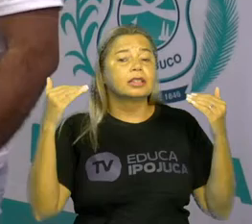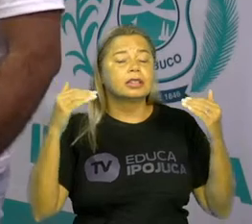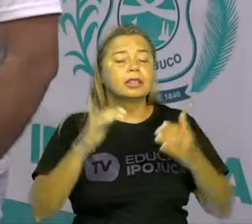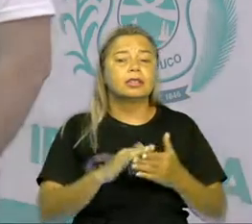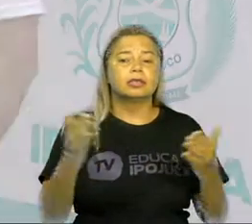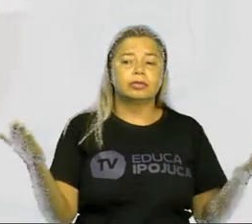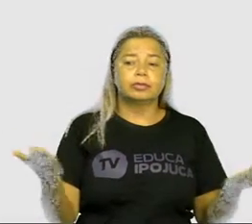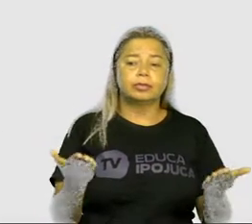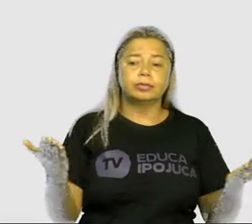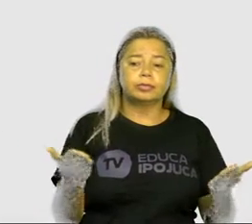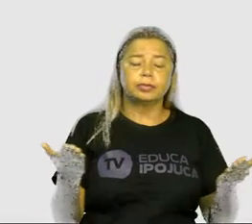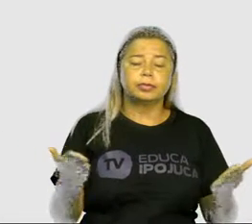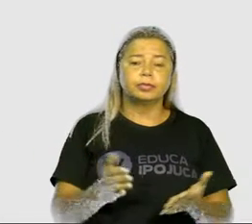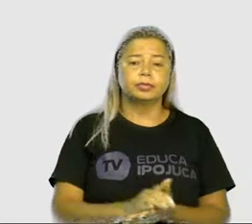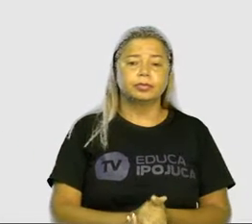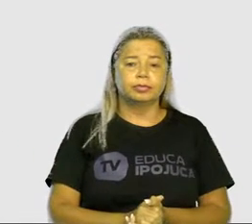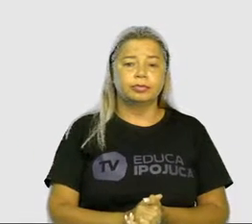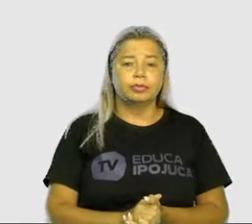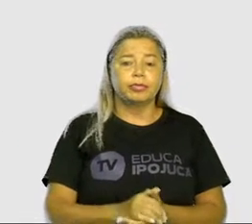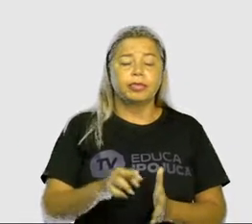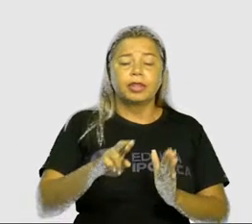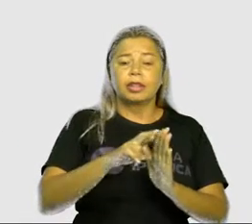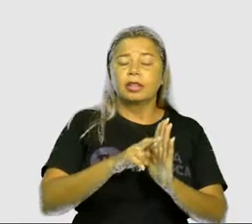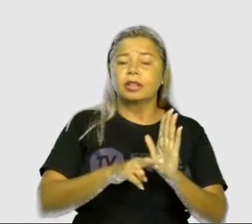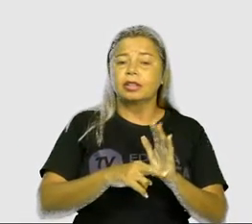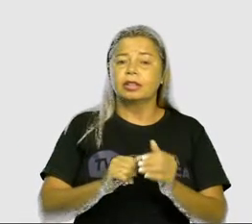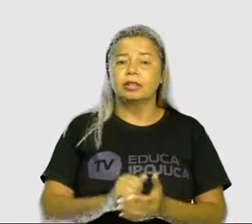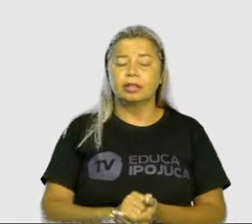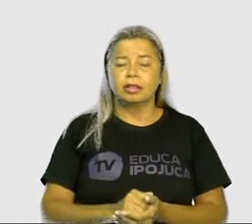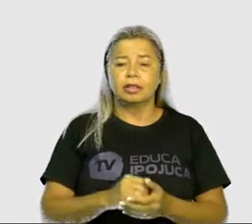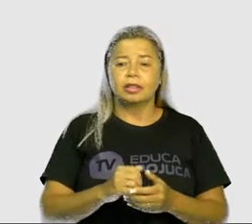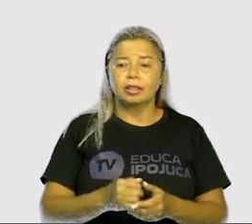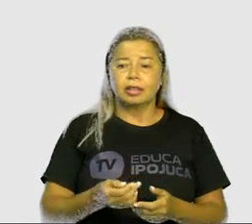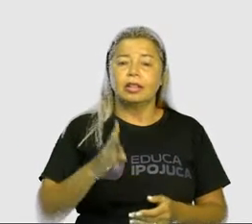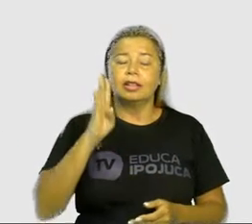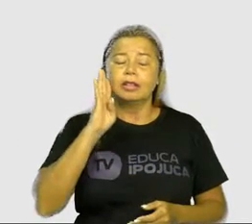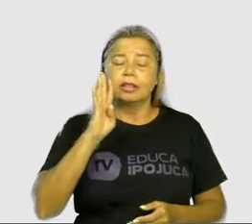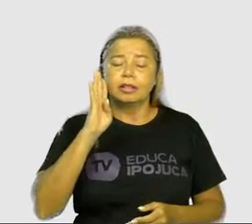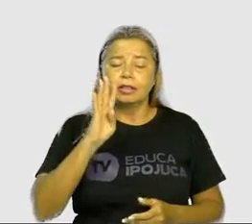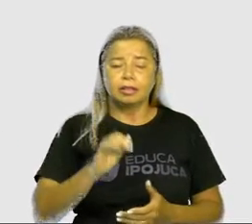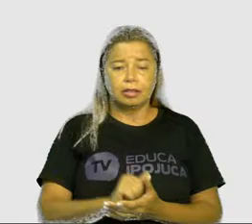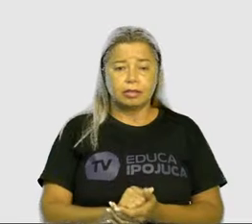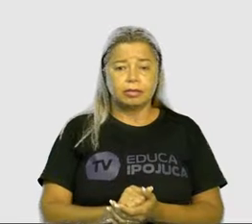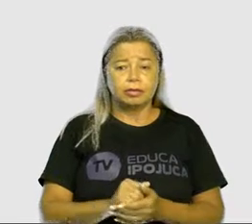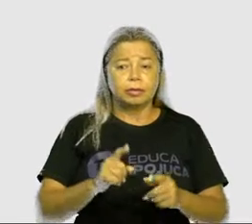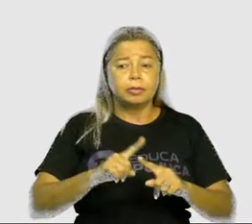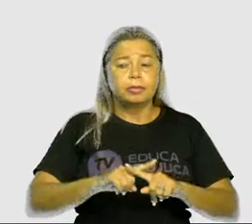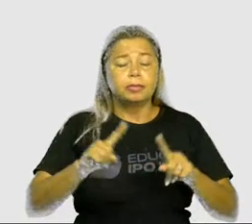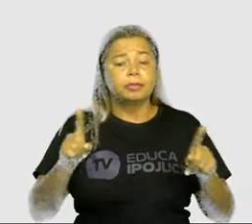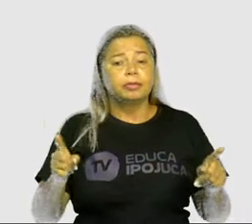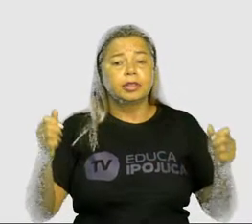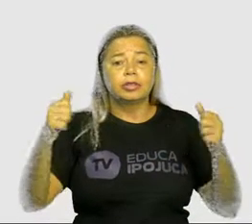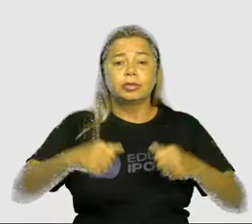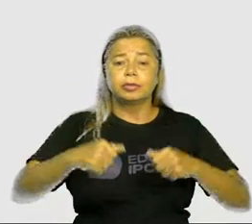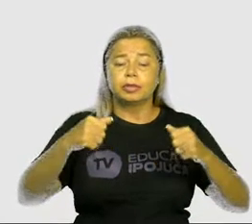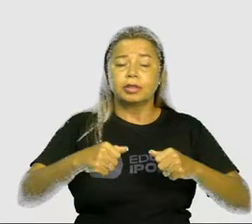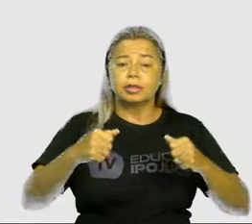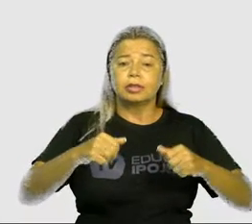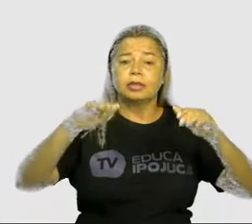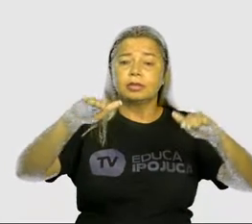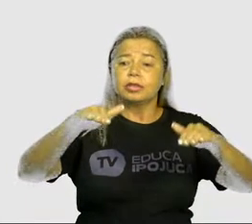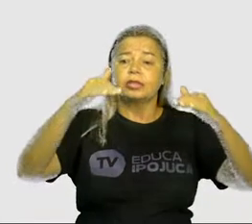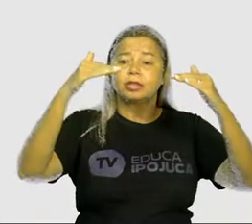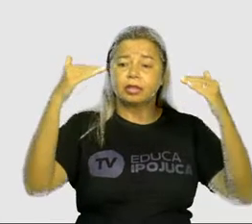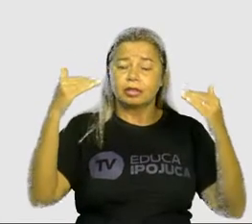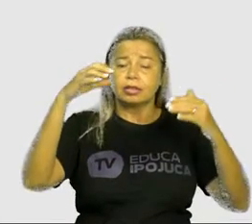vocês agora. Essa regra, ela é bem legal, mas se você não prestar atenção, você se confunde, tá bom?